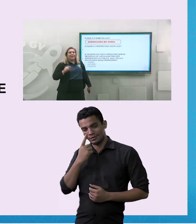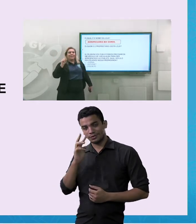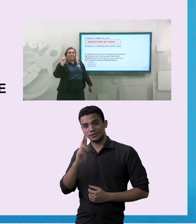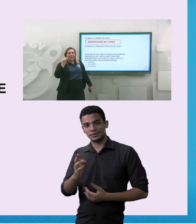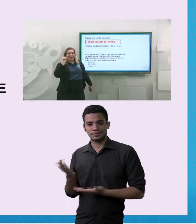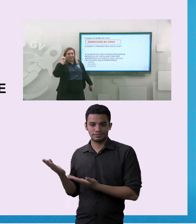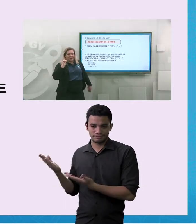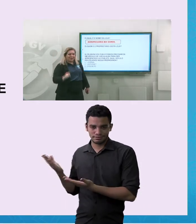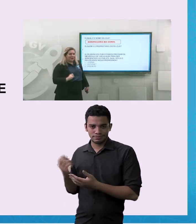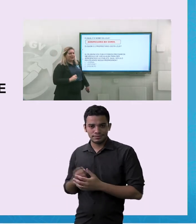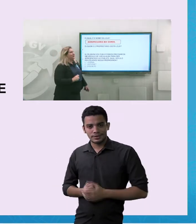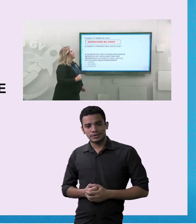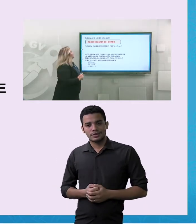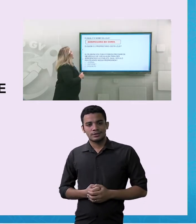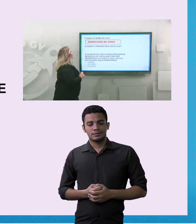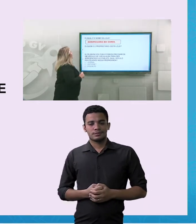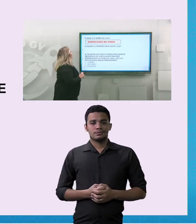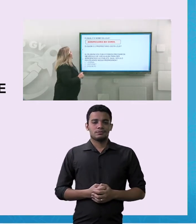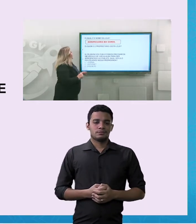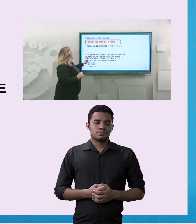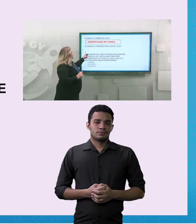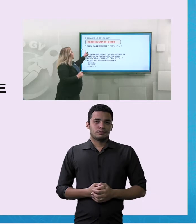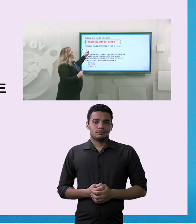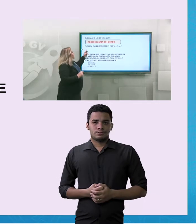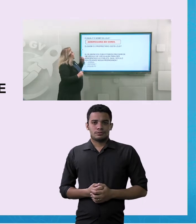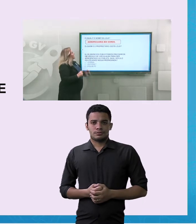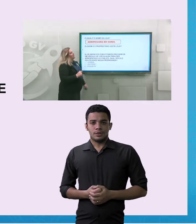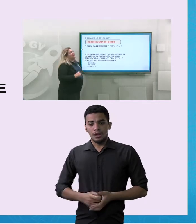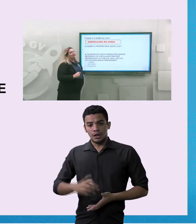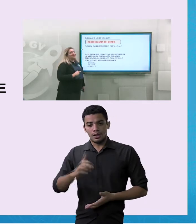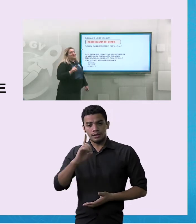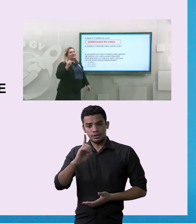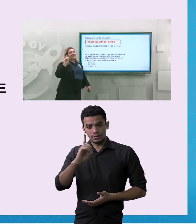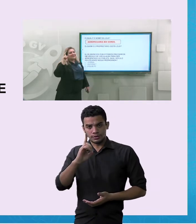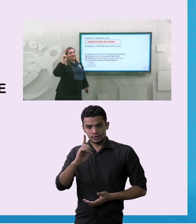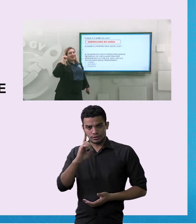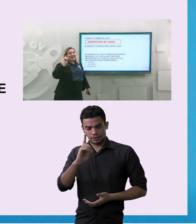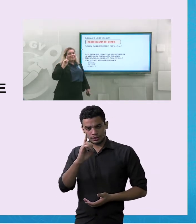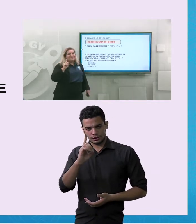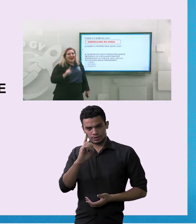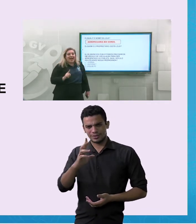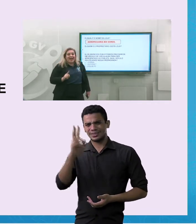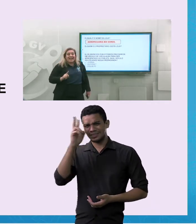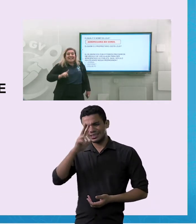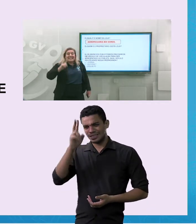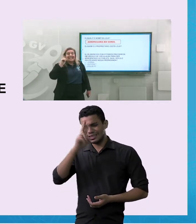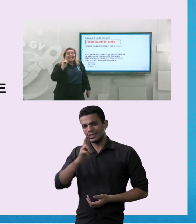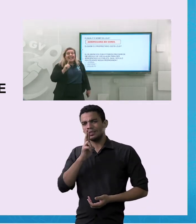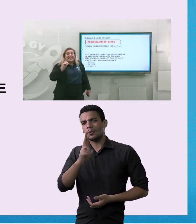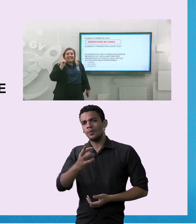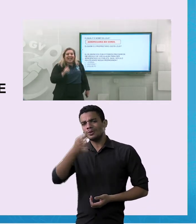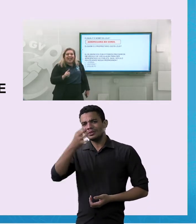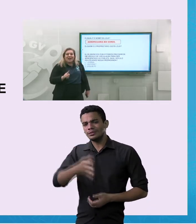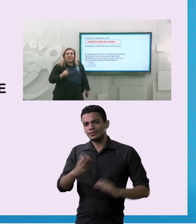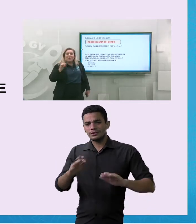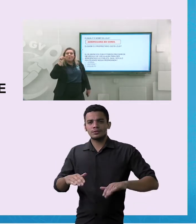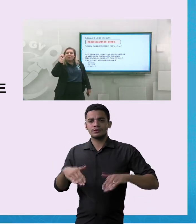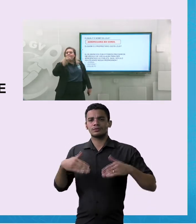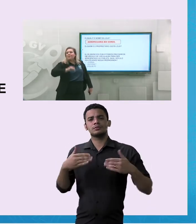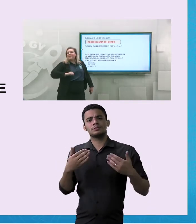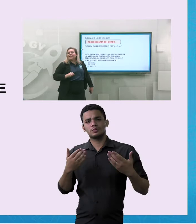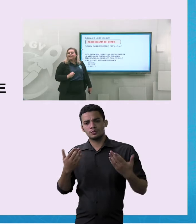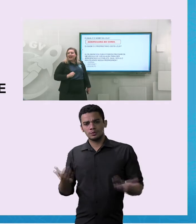Agropecuária Boi Gordo. E a letra D? Vamos ver se vocês vão lembrar quem é